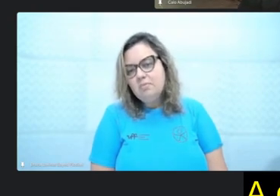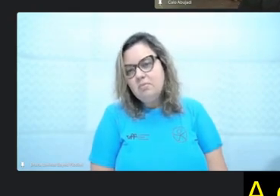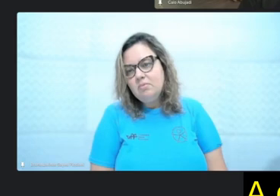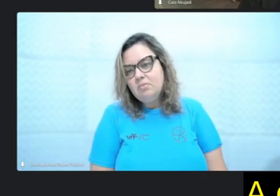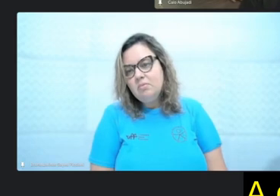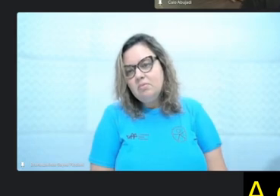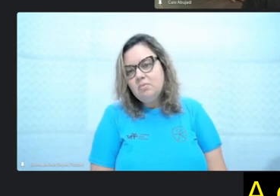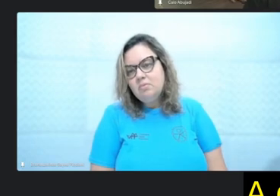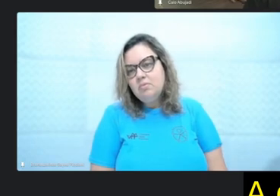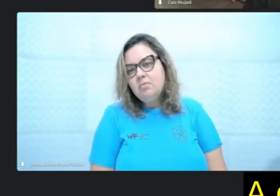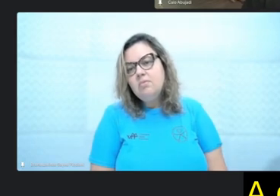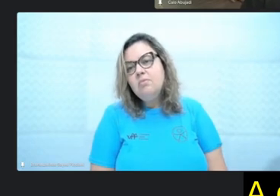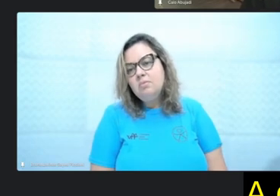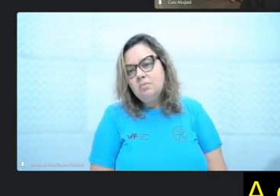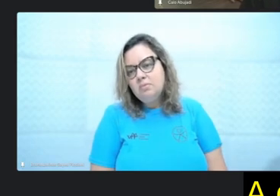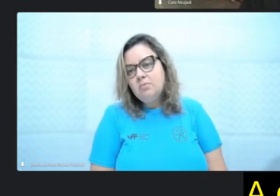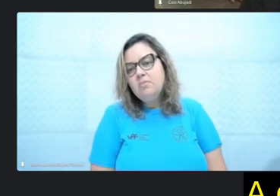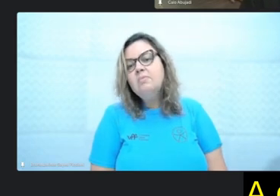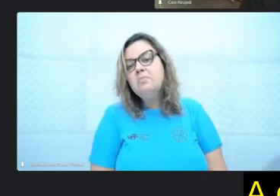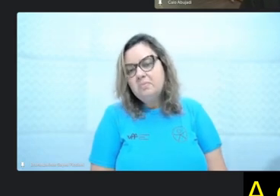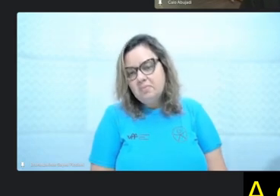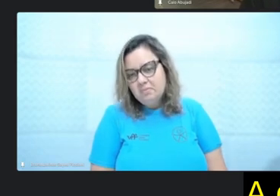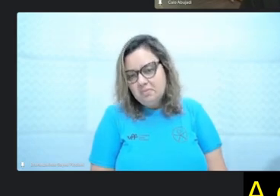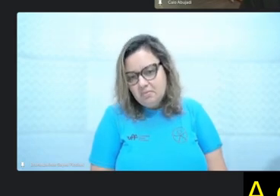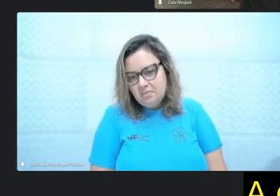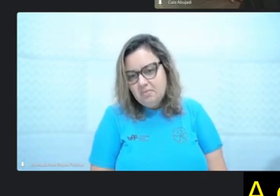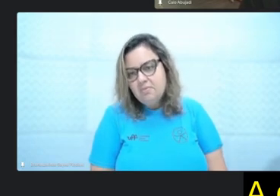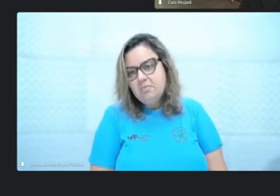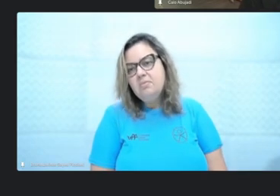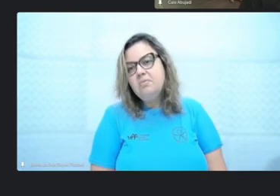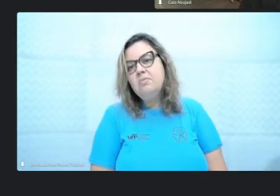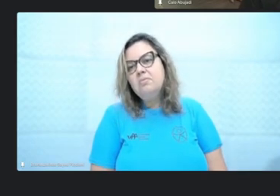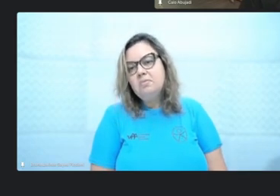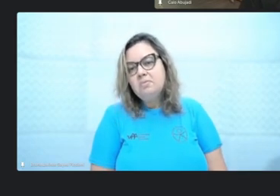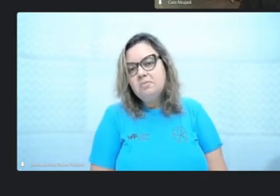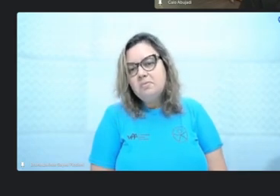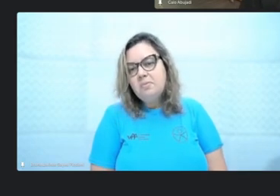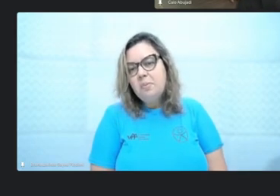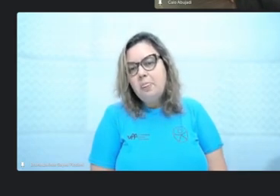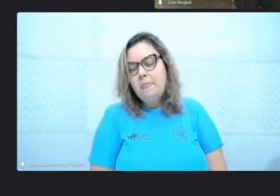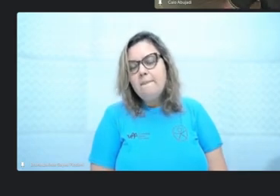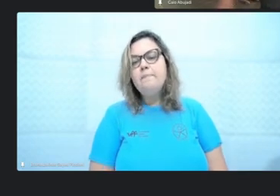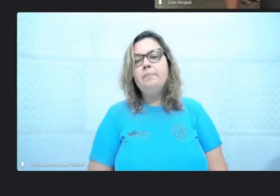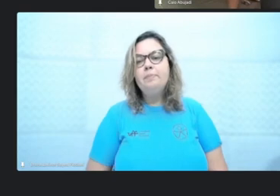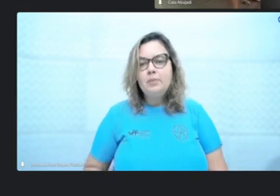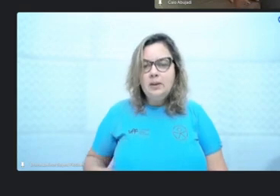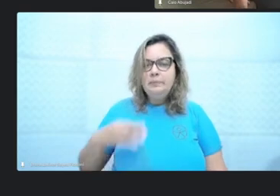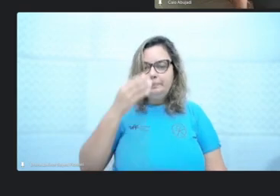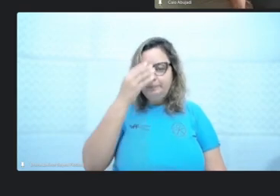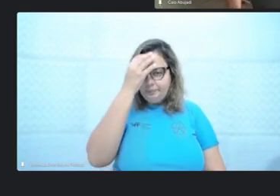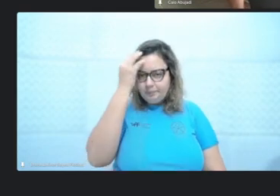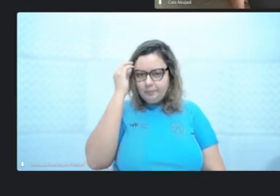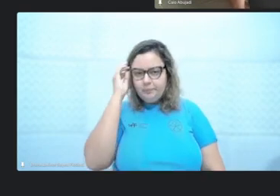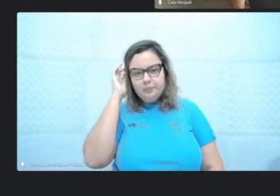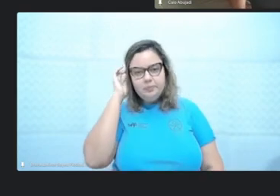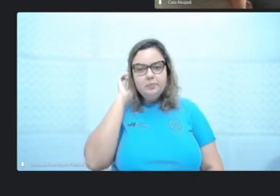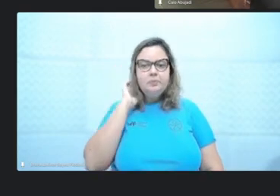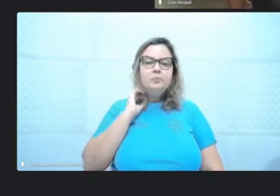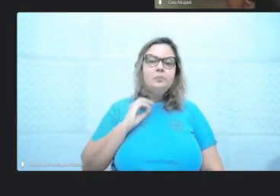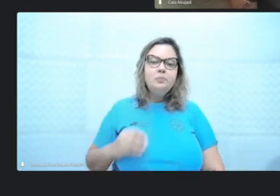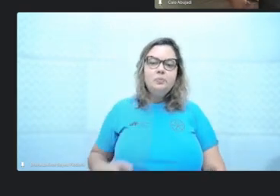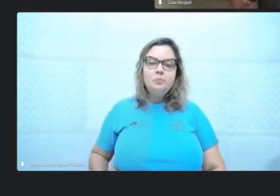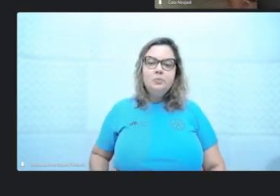uma pós-graduação em autismo, né, que está sendo muito rica. E os eventos, né? Que vão trazer aí